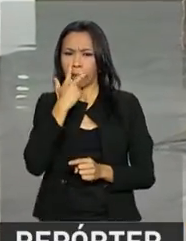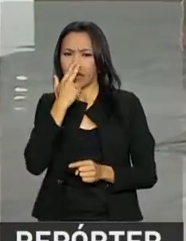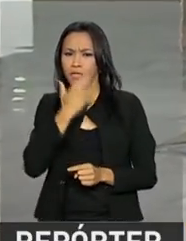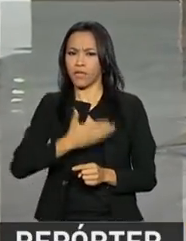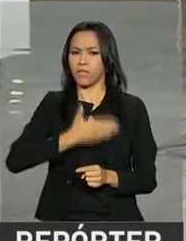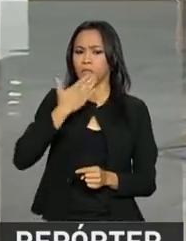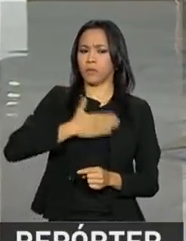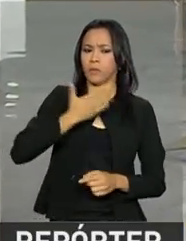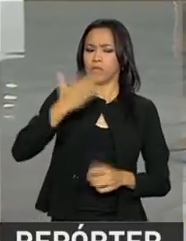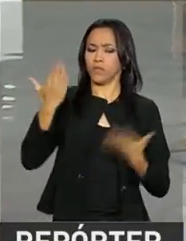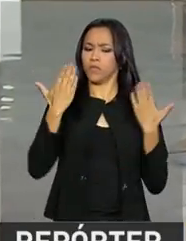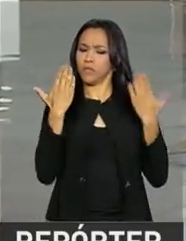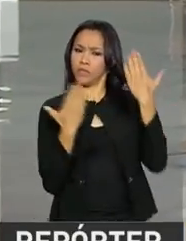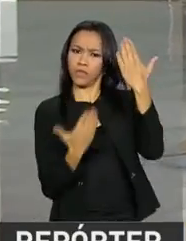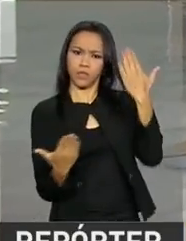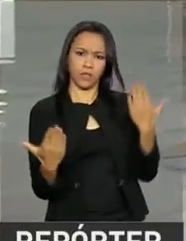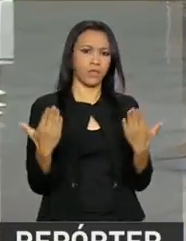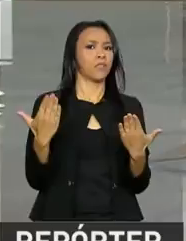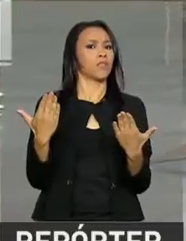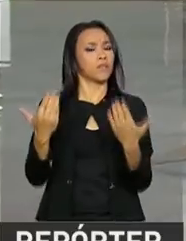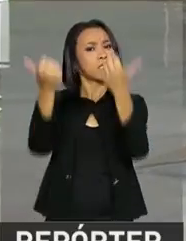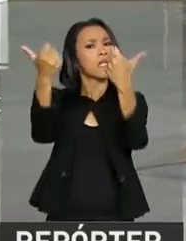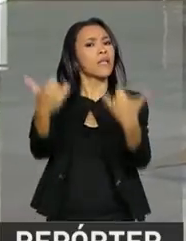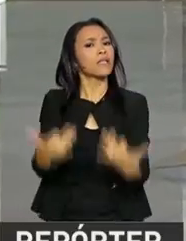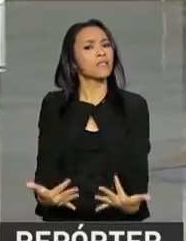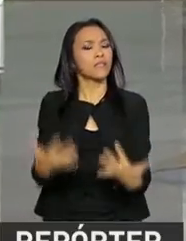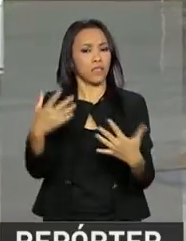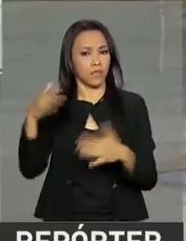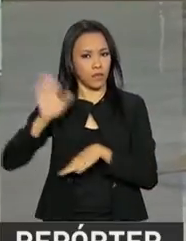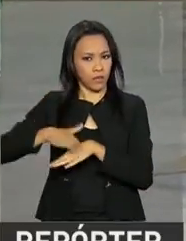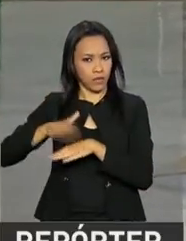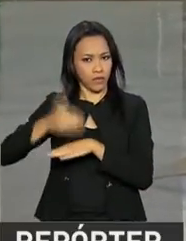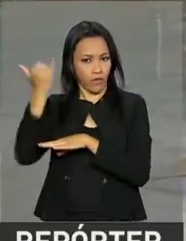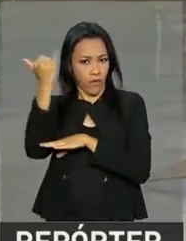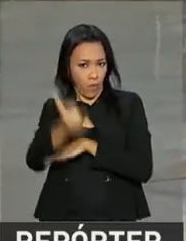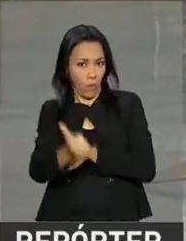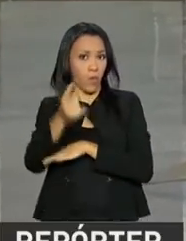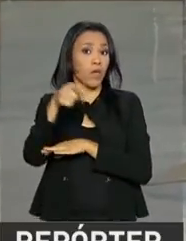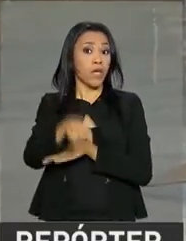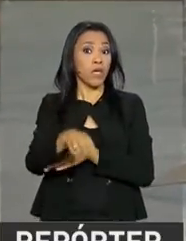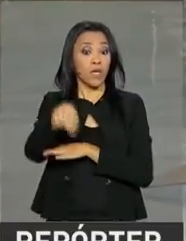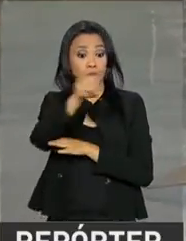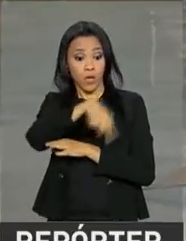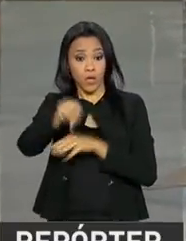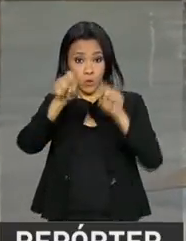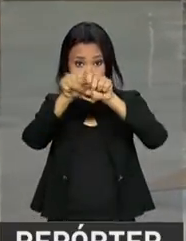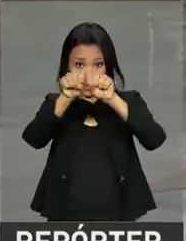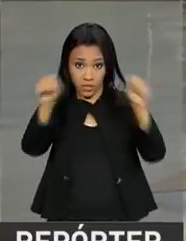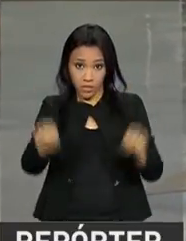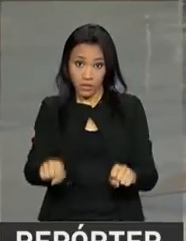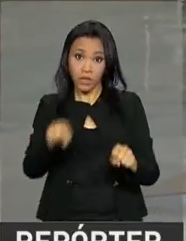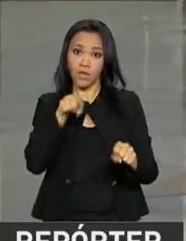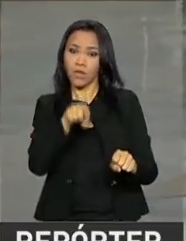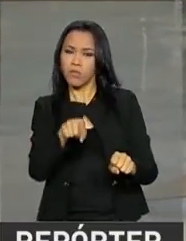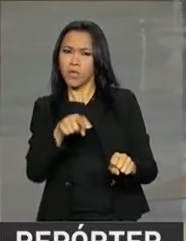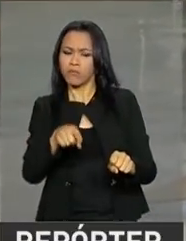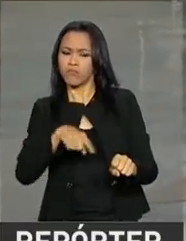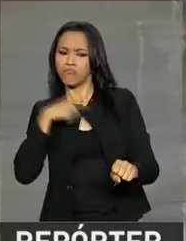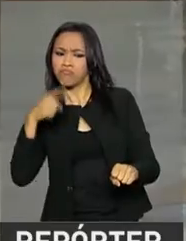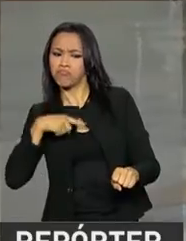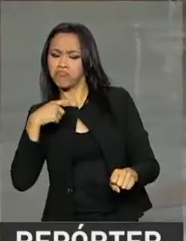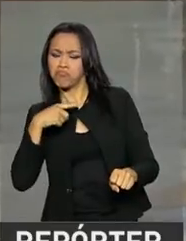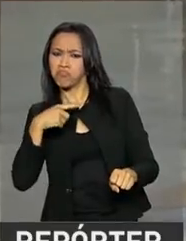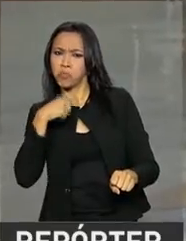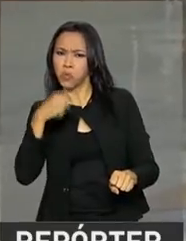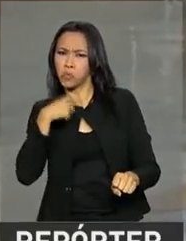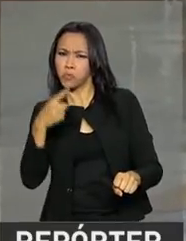Sisu e do Enem esclarecendo o seguinte que os sistemas não registraram pelo menos até o momento indício de